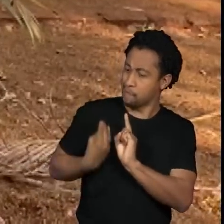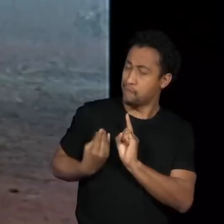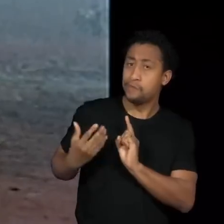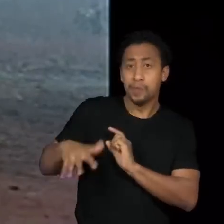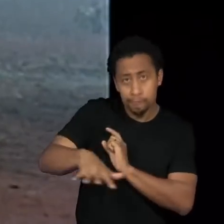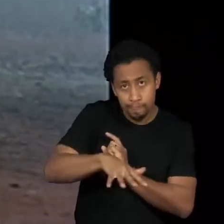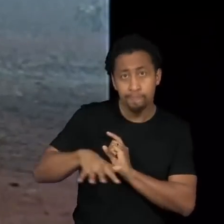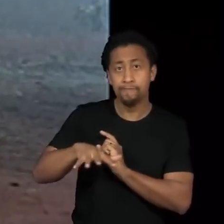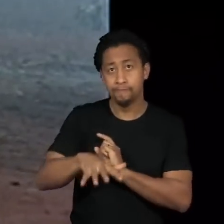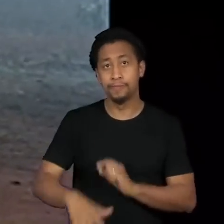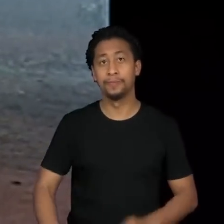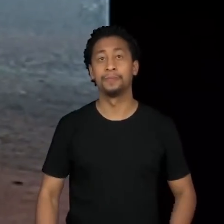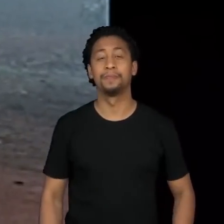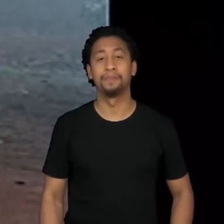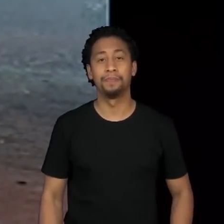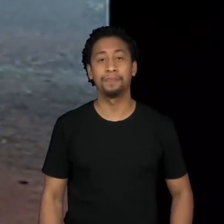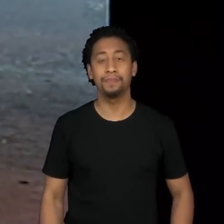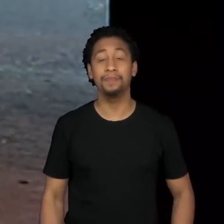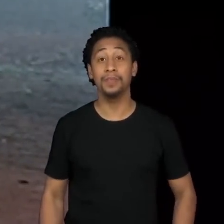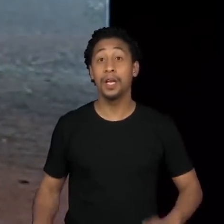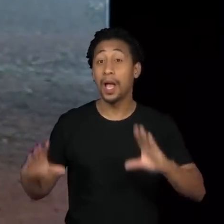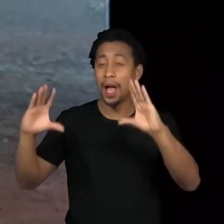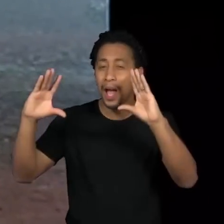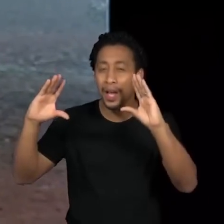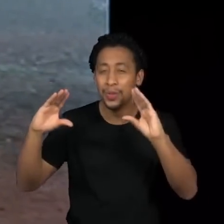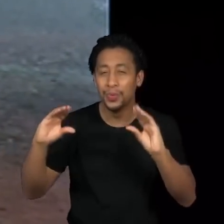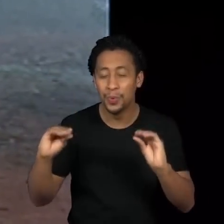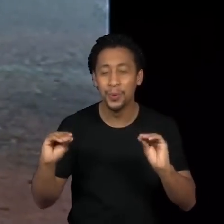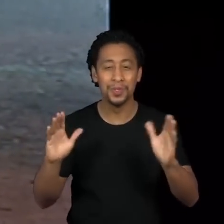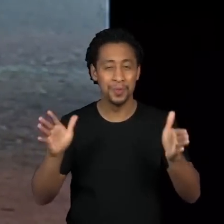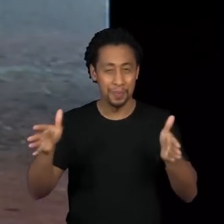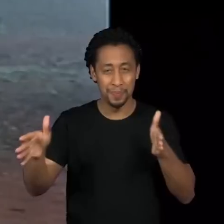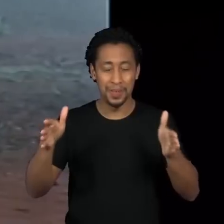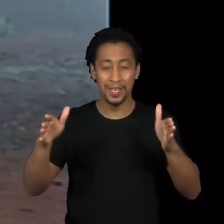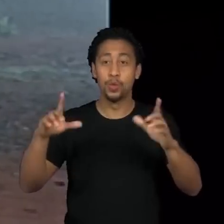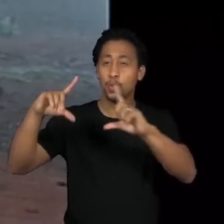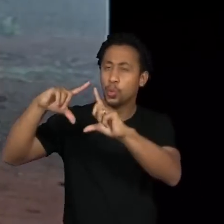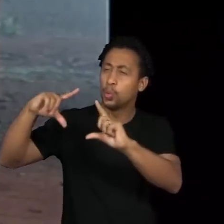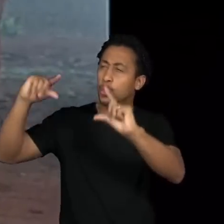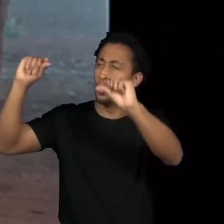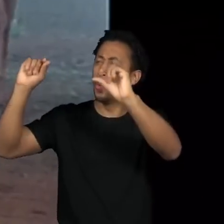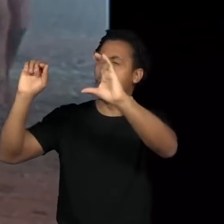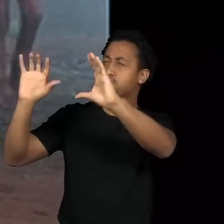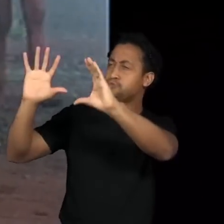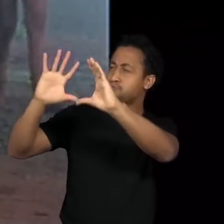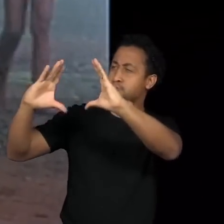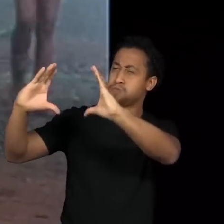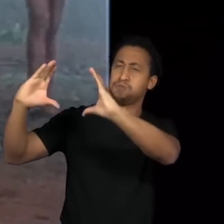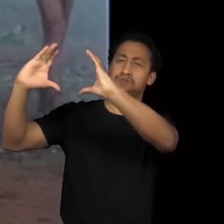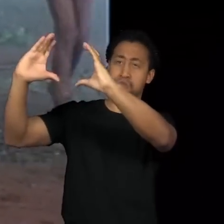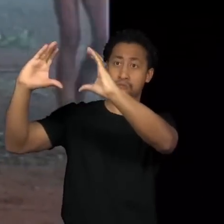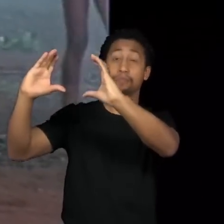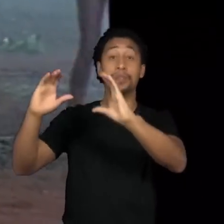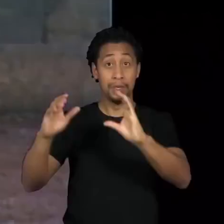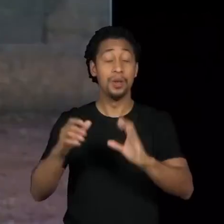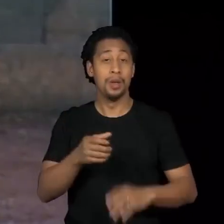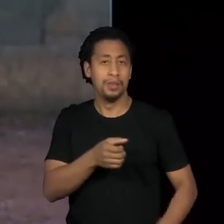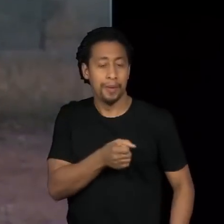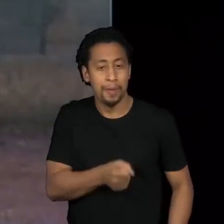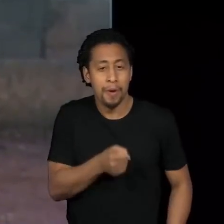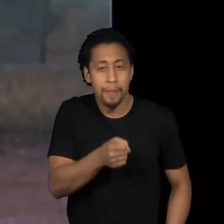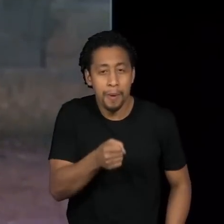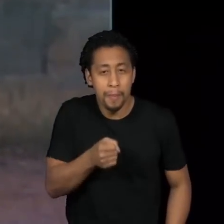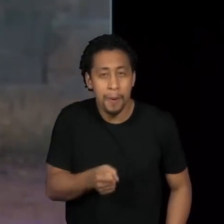ritual. Durante toda a noite de lua cheia, os pajés e cantadores das várias aldeias se revezaram junto